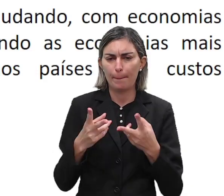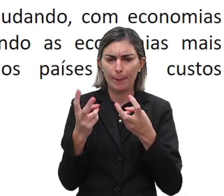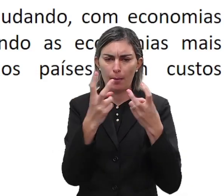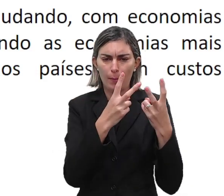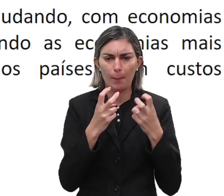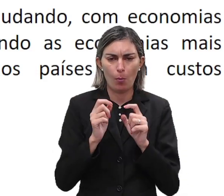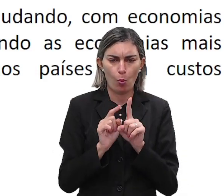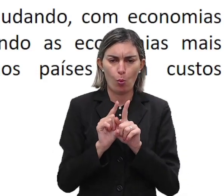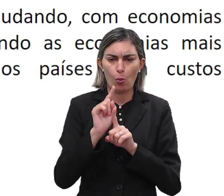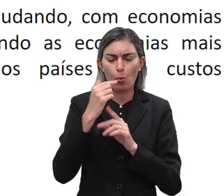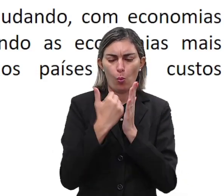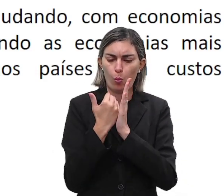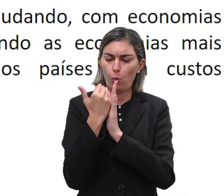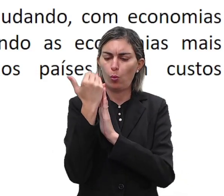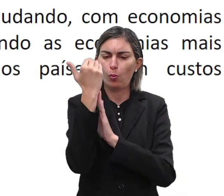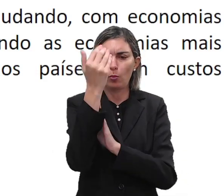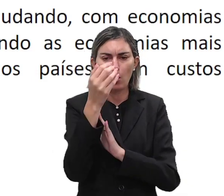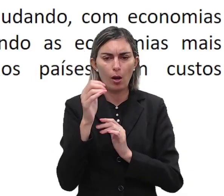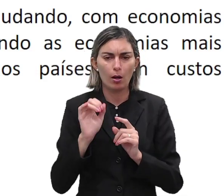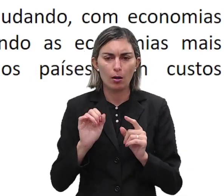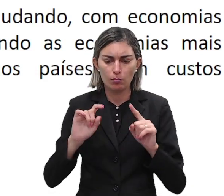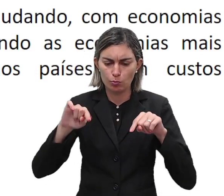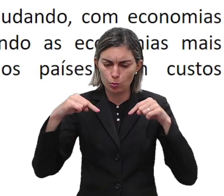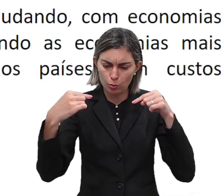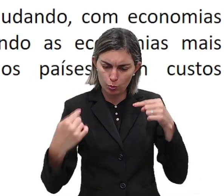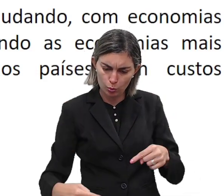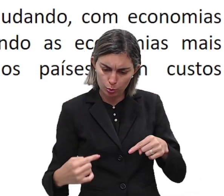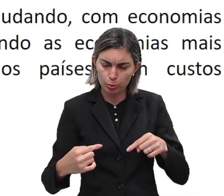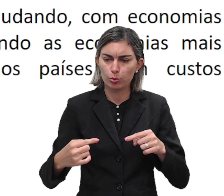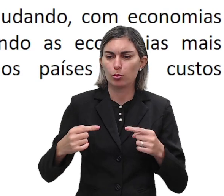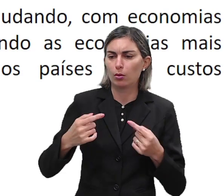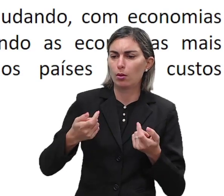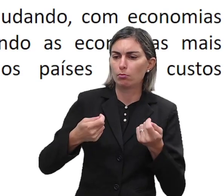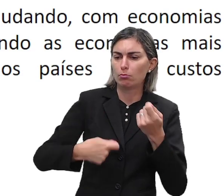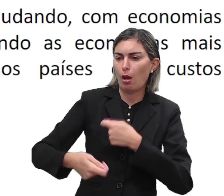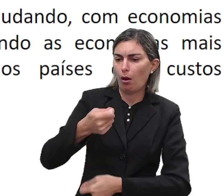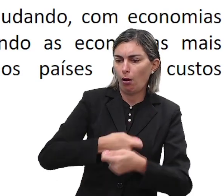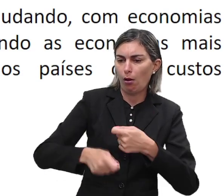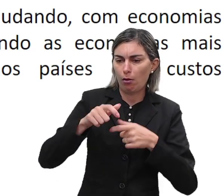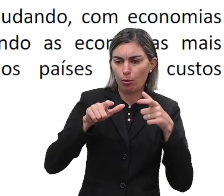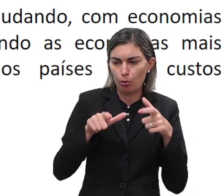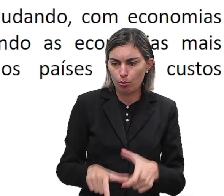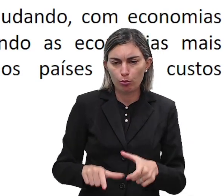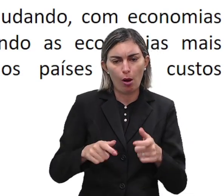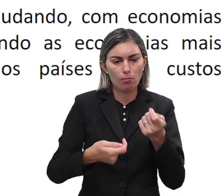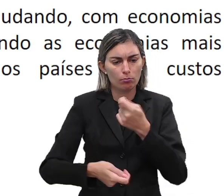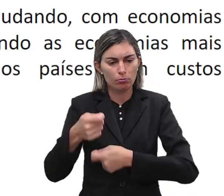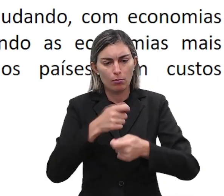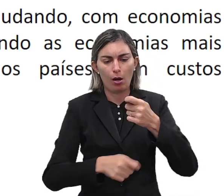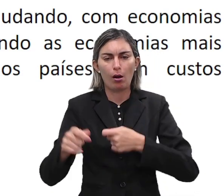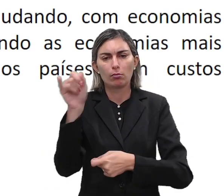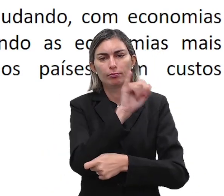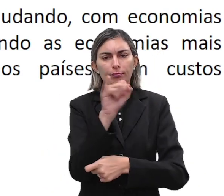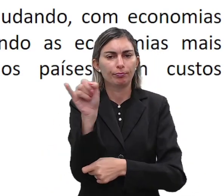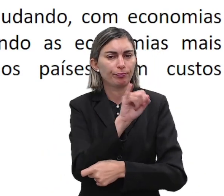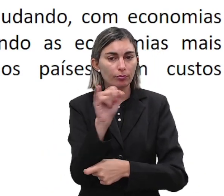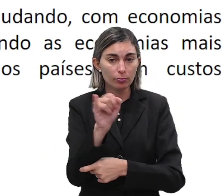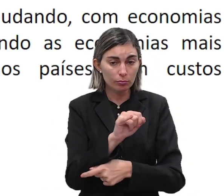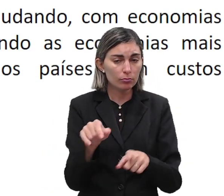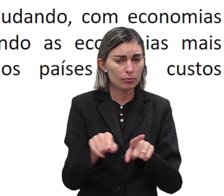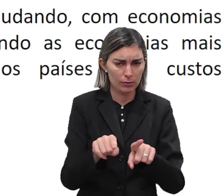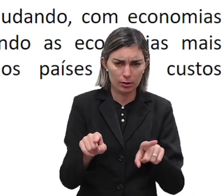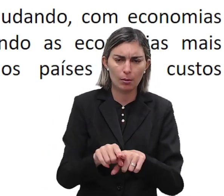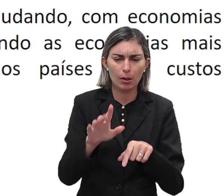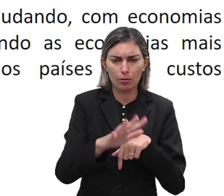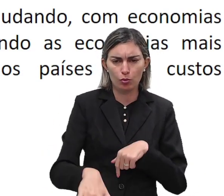no aumento da intensidade das pressões competitivas nos mercados locais e nos mercados internacionais, incluindo o